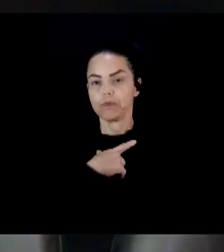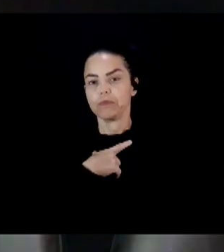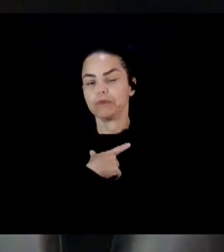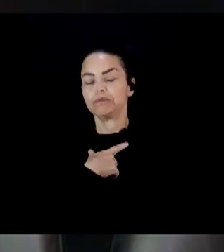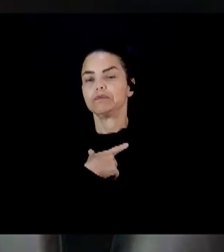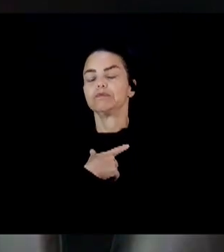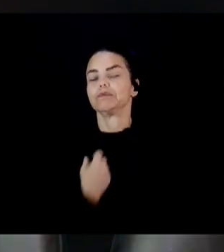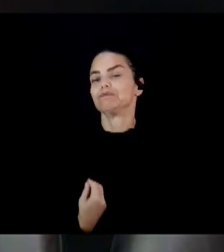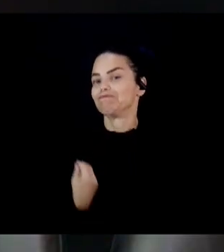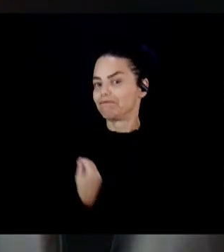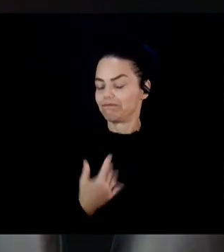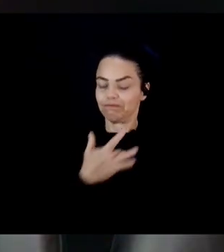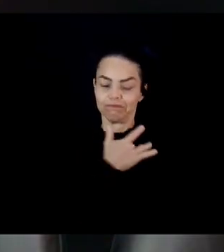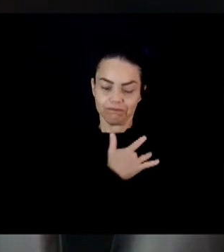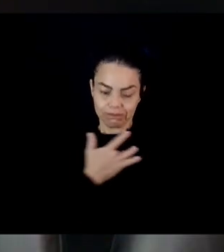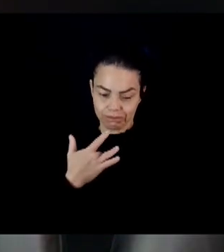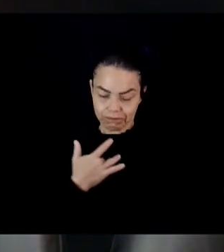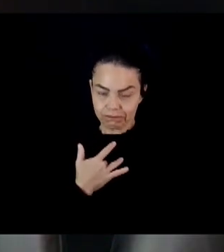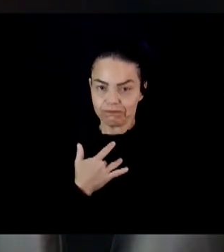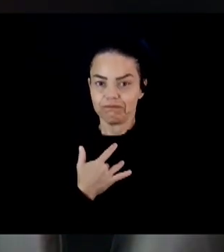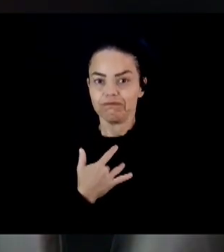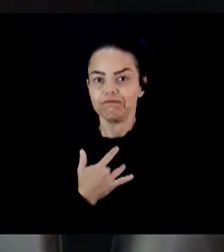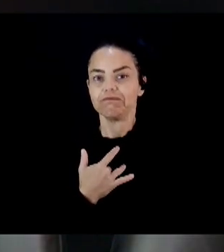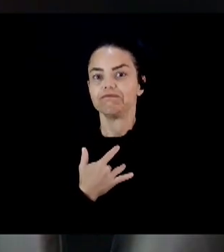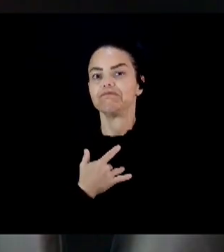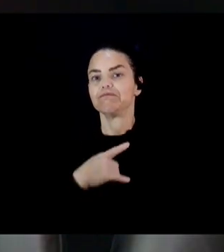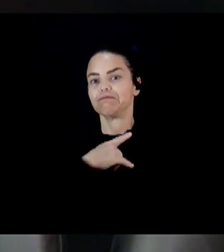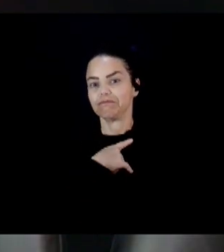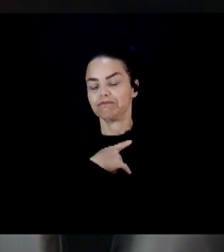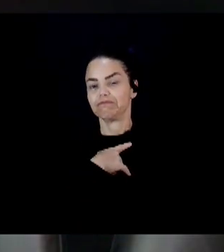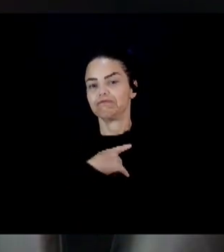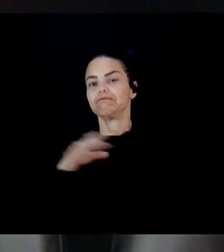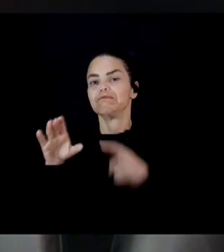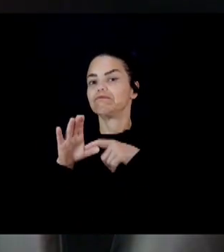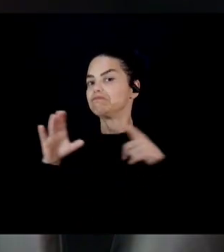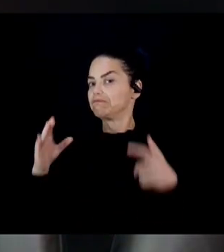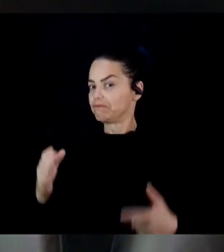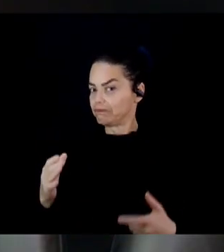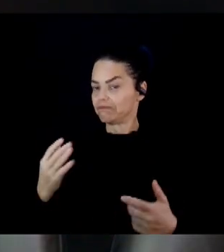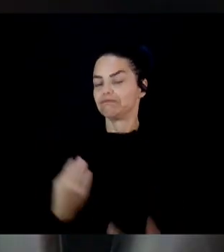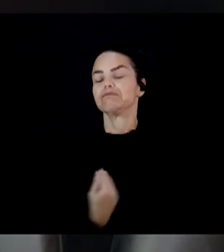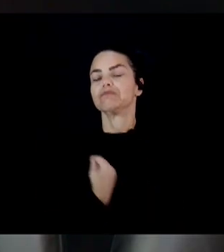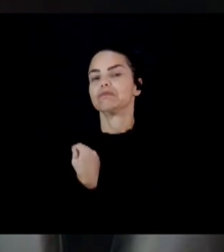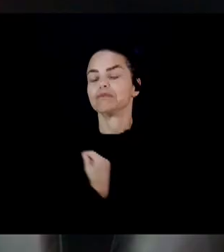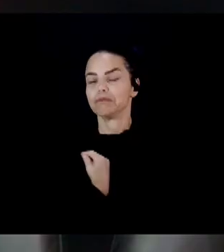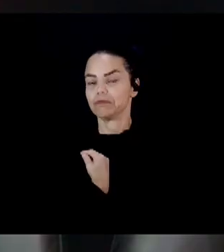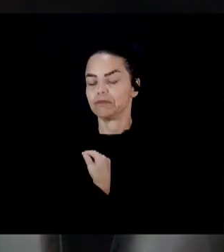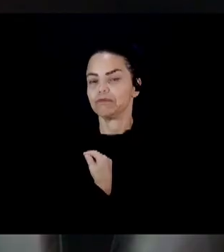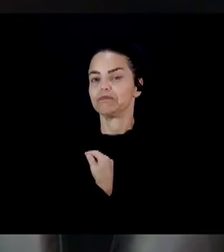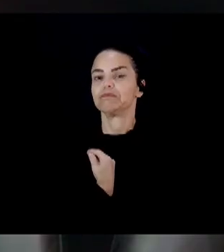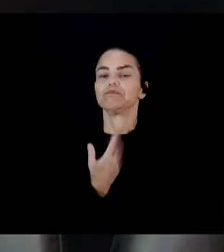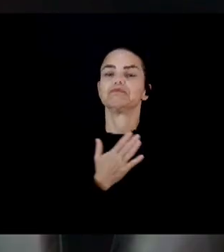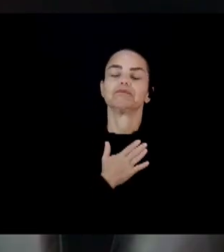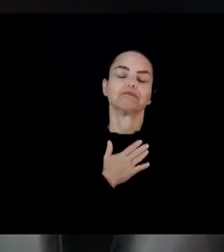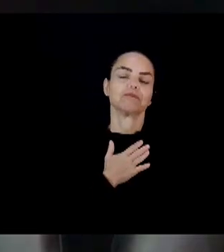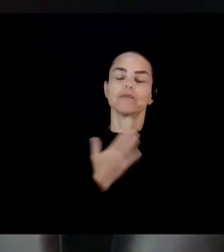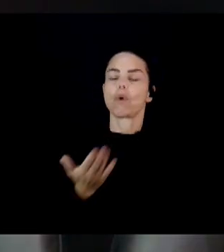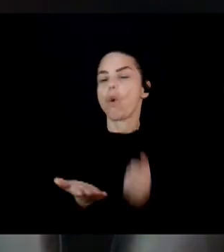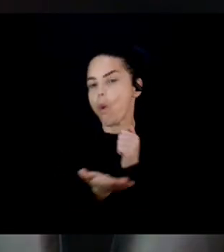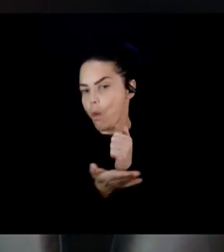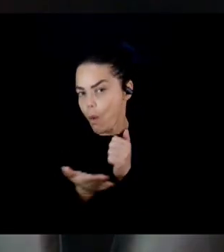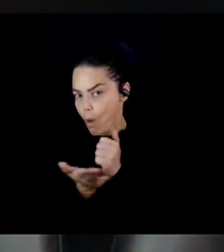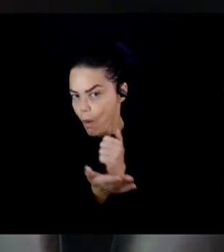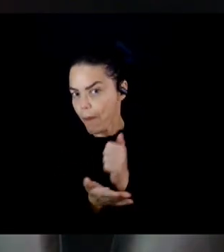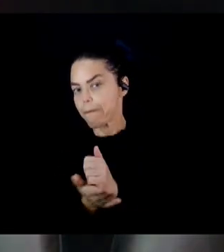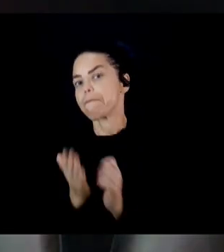vida saudável, no qual eu vou ter a autonomia para viver, para fazer o básico para a minha